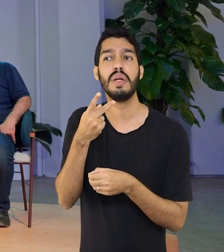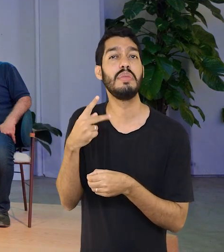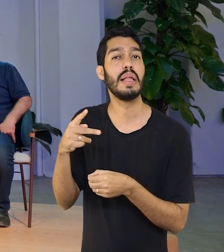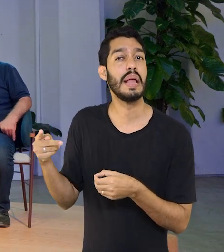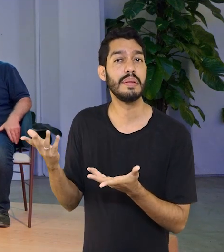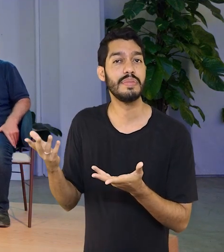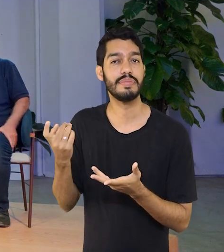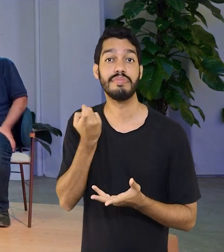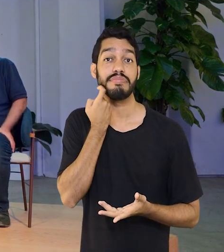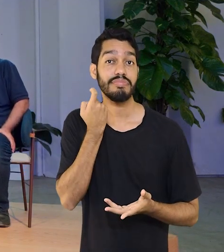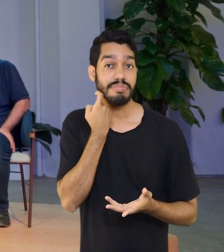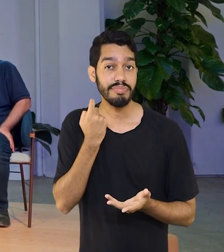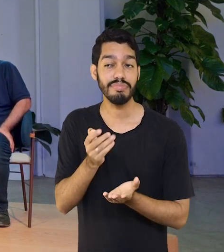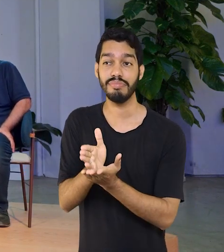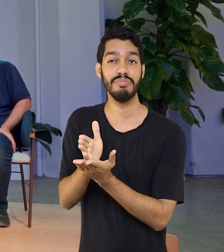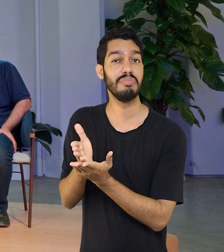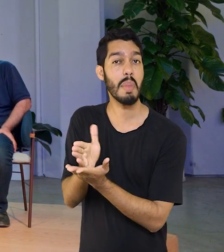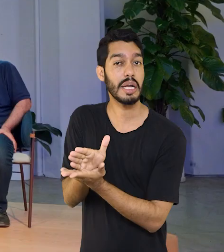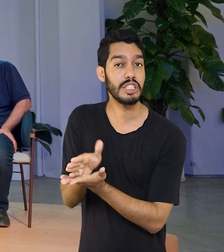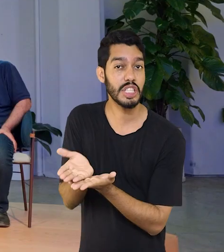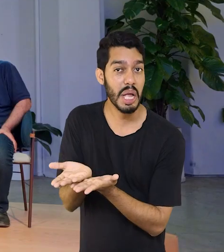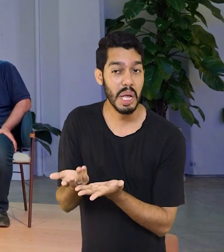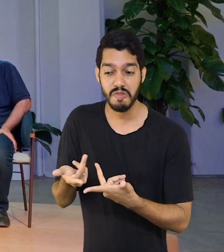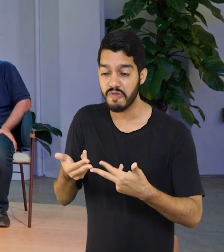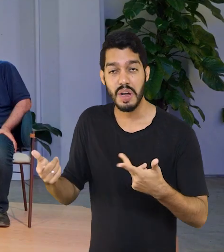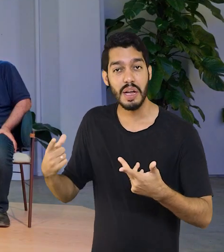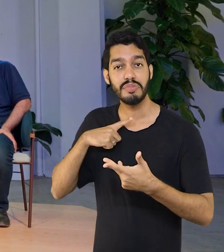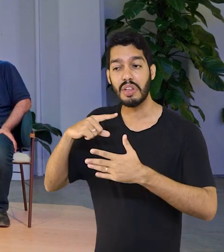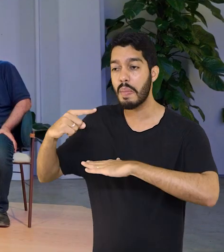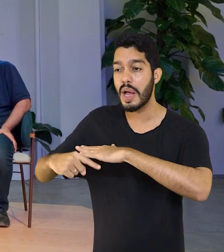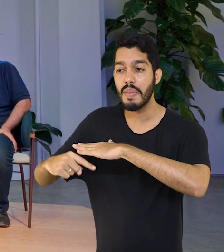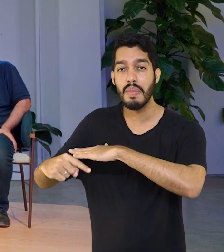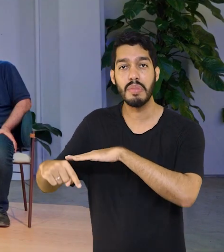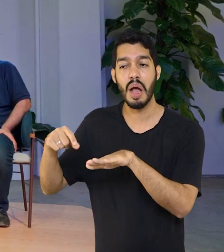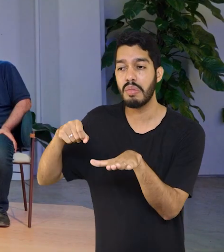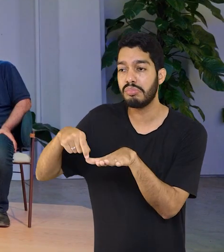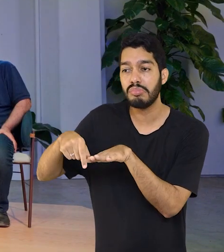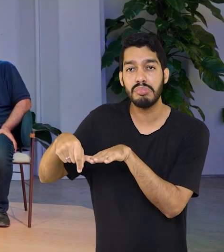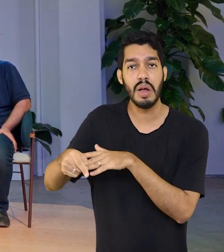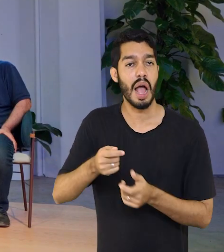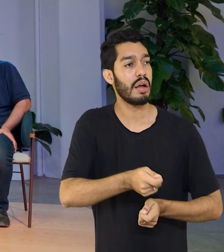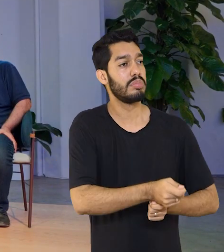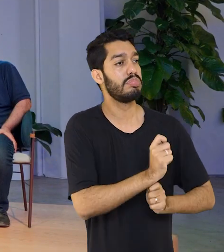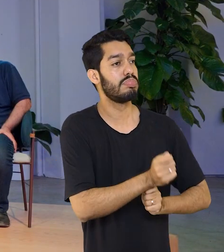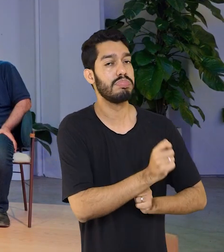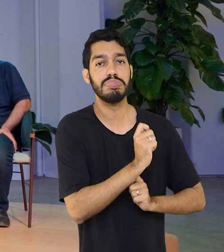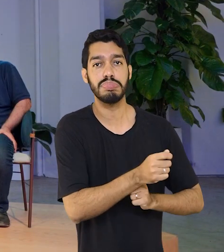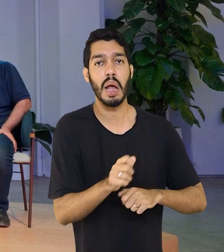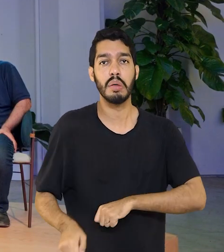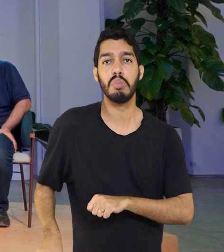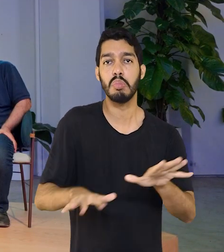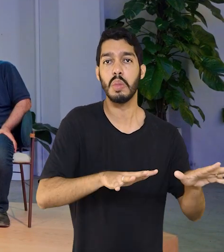Amazonas, a alimentação deles é peixe, macaxeira, são coisas que eles estão ali plantando e pescando. E, quando não